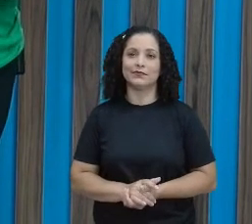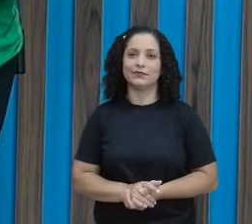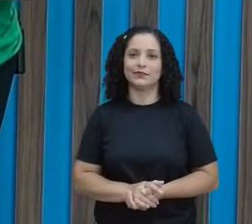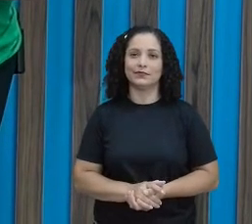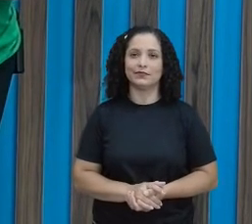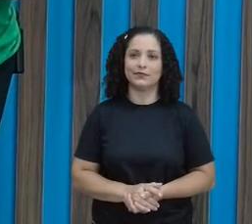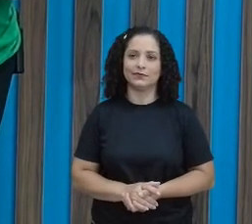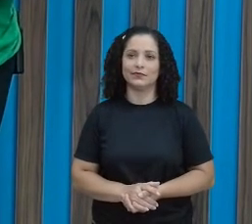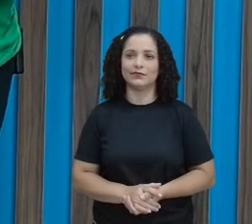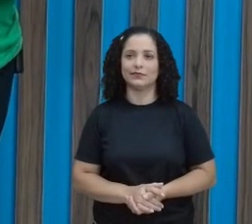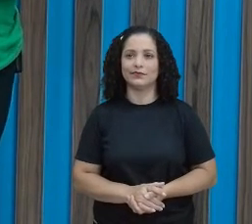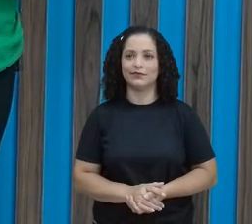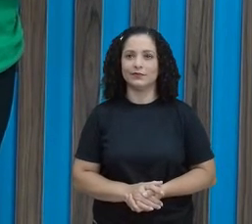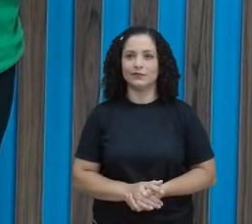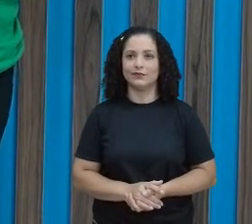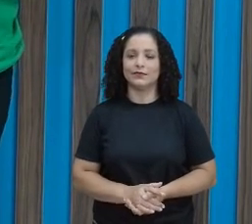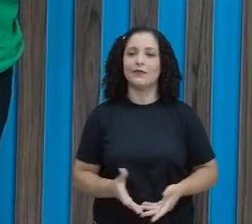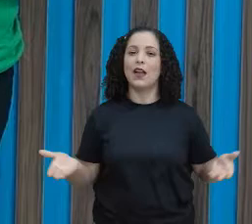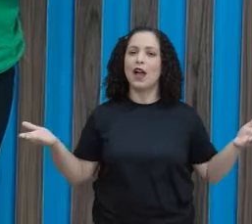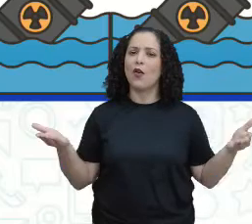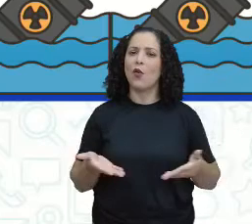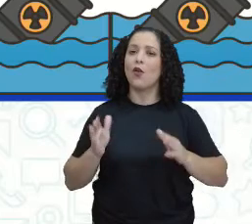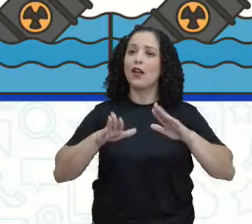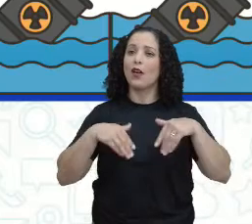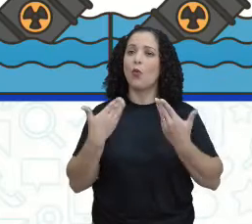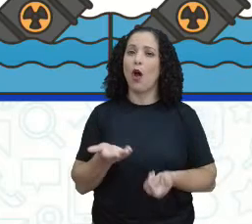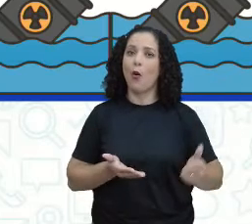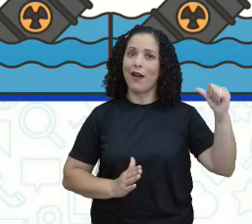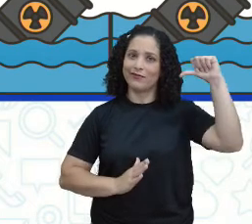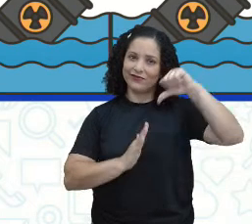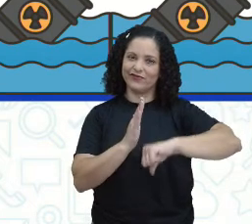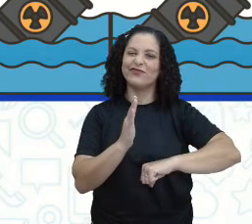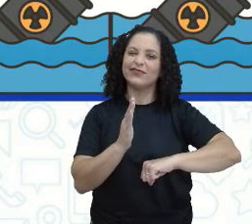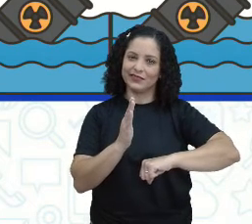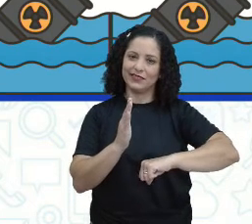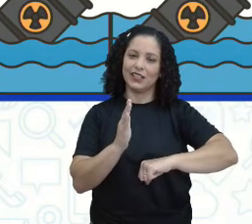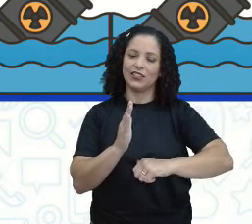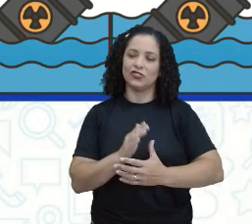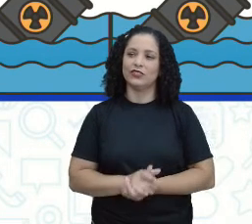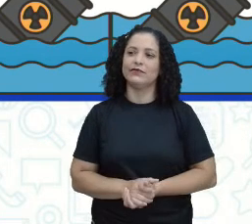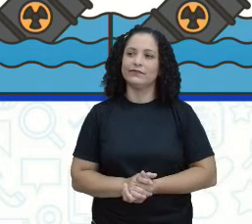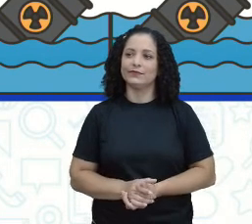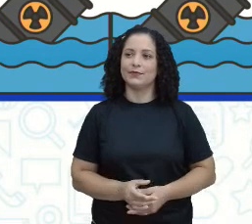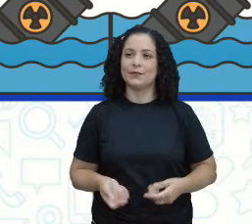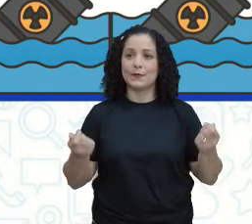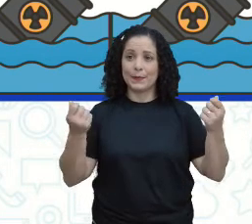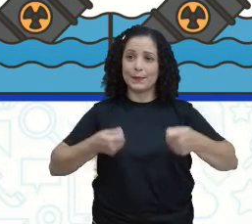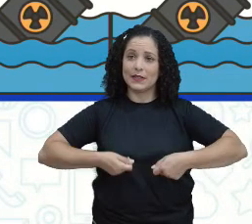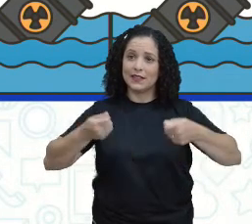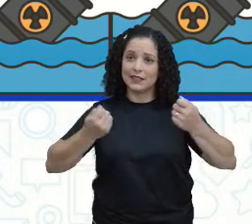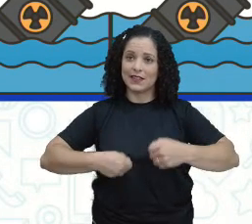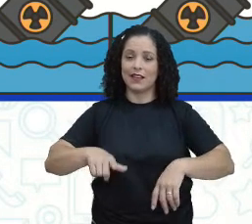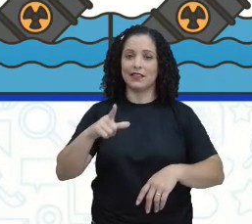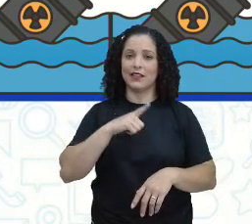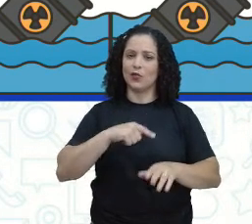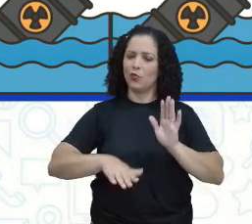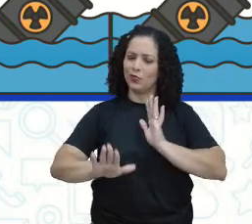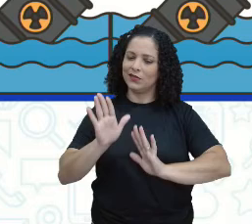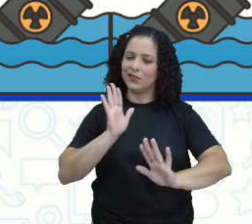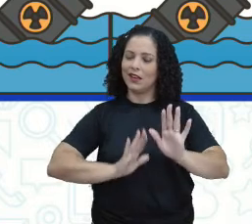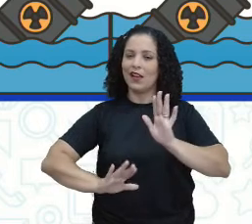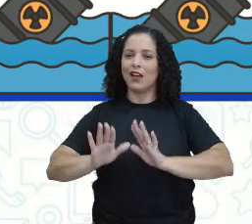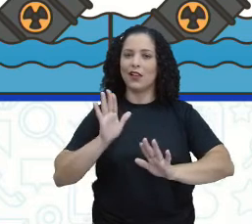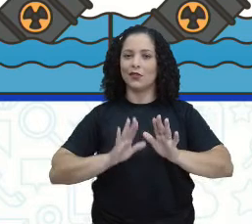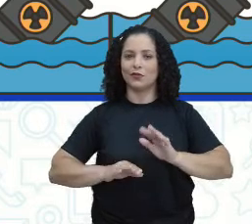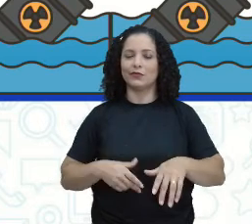Agora, as desvantagens. Gente, ó, gente tem que tomar muito cuidado aqui, né, quando a gente fala